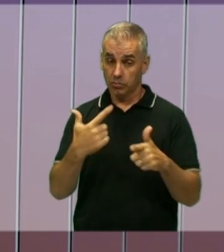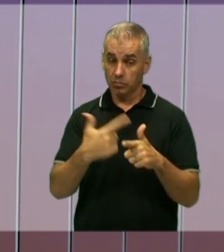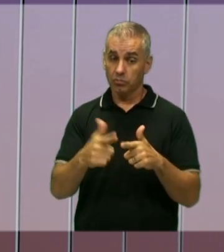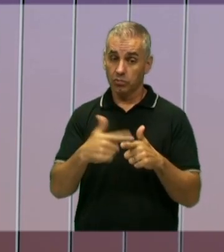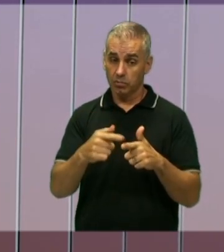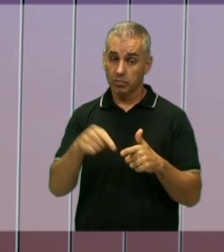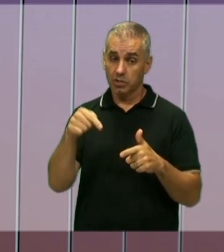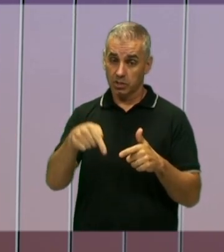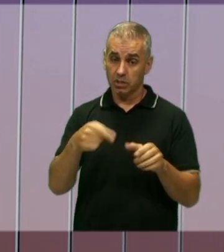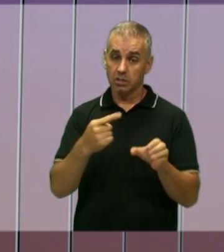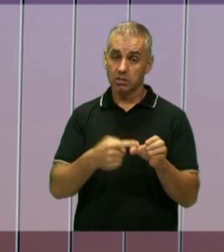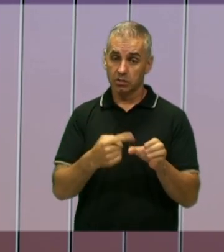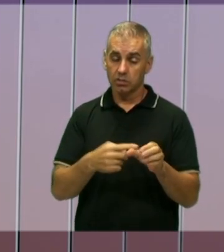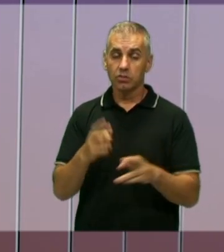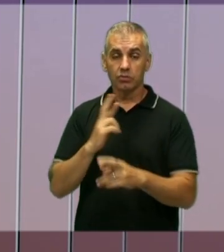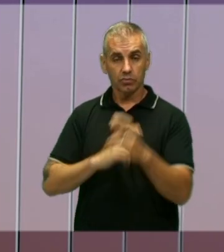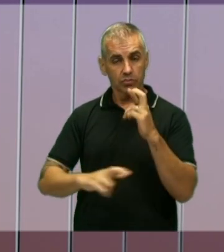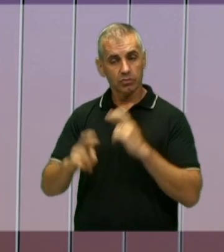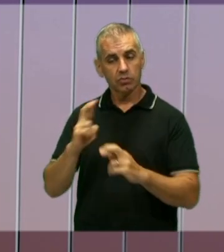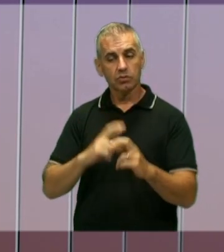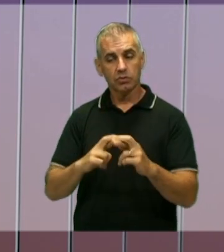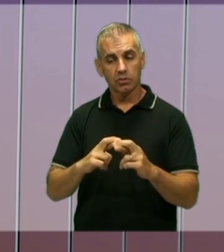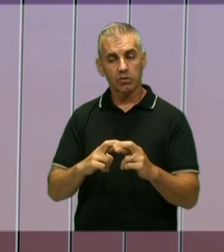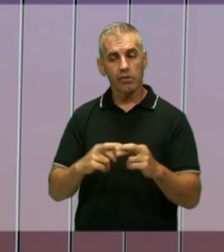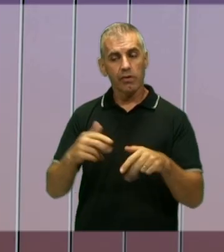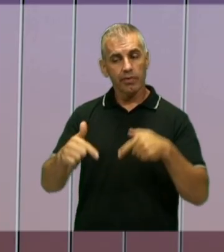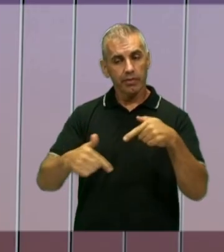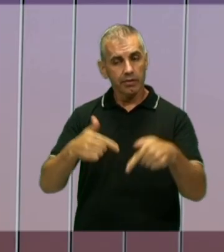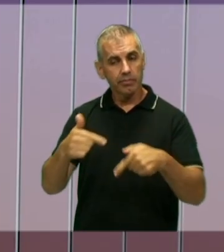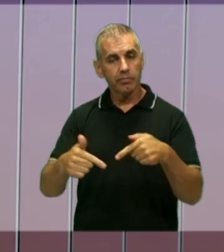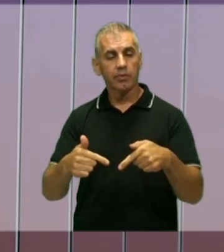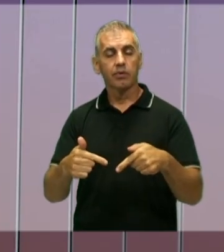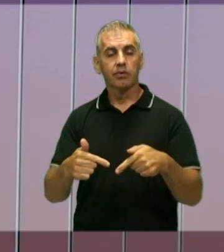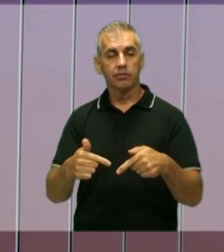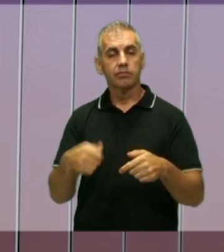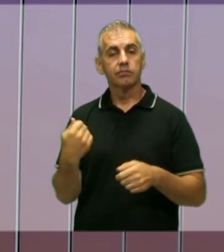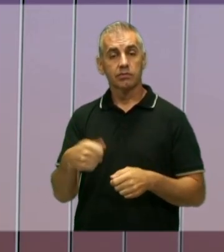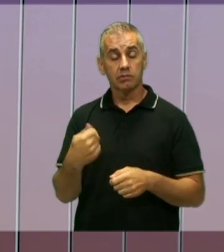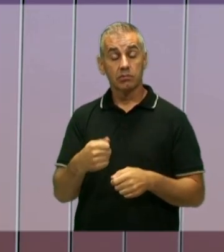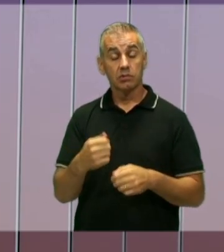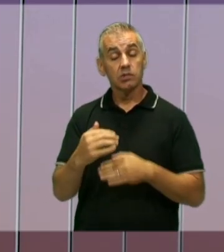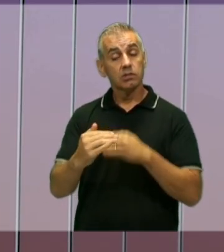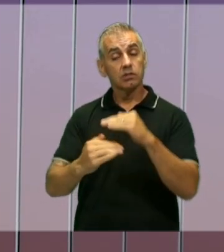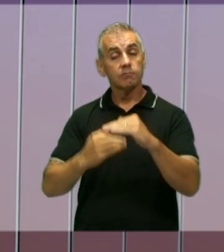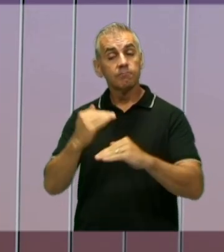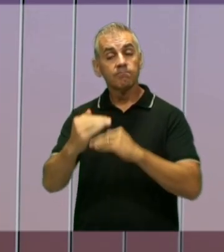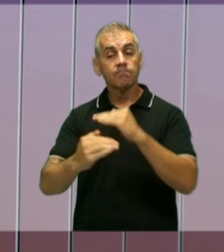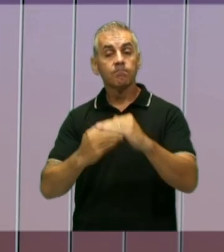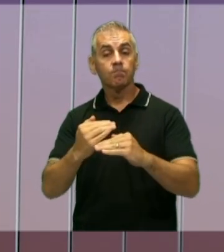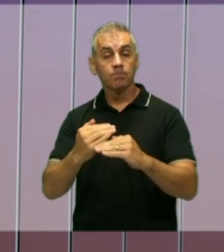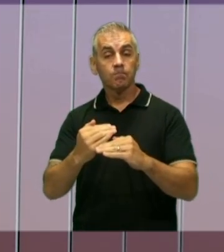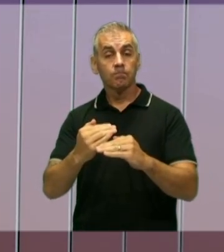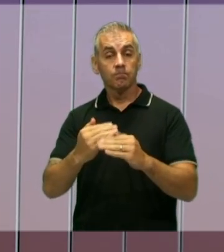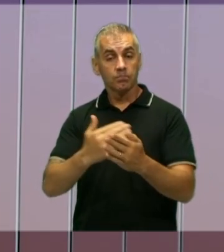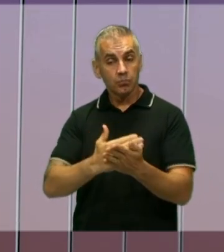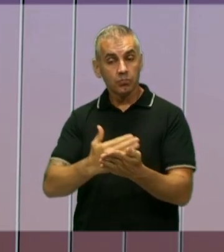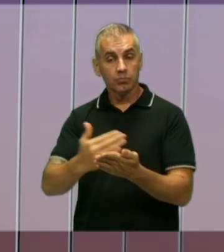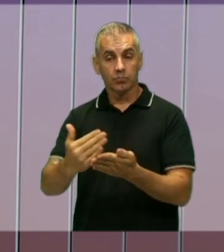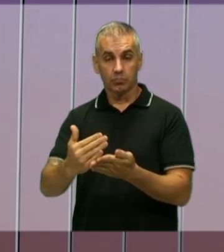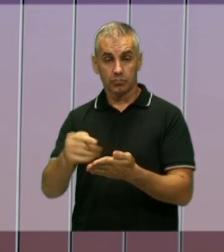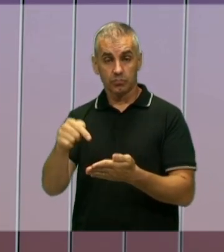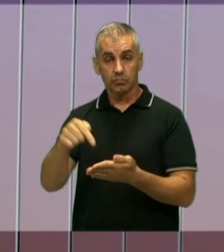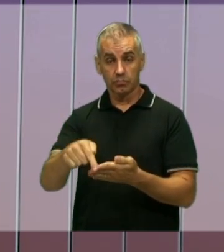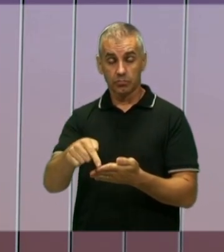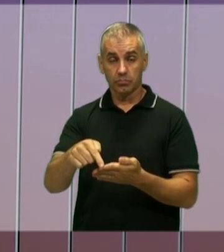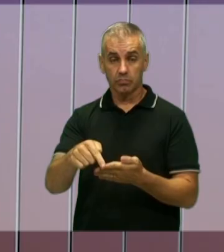está relacionado à mão de obra. E um segundo ponto, que esse desenvolvimento ele vem acontecendo, né?